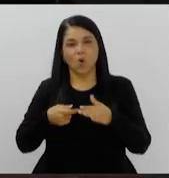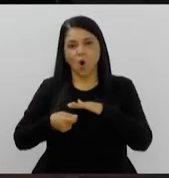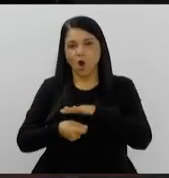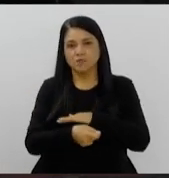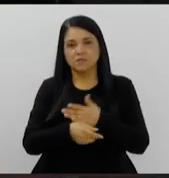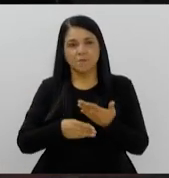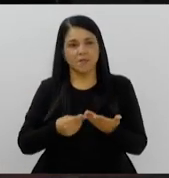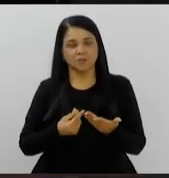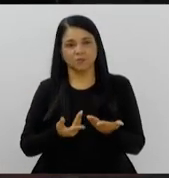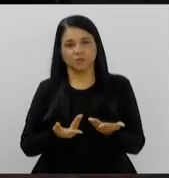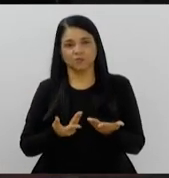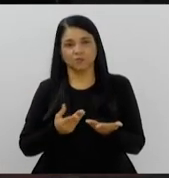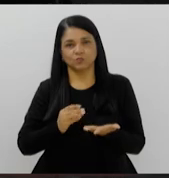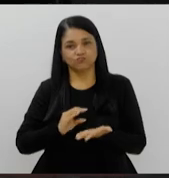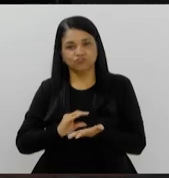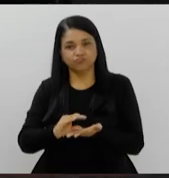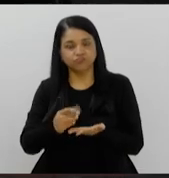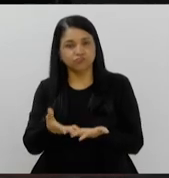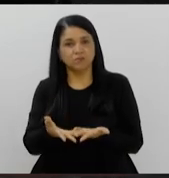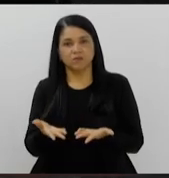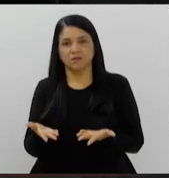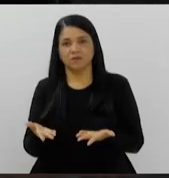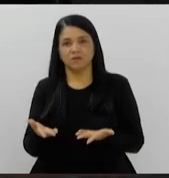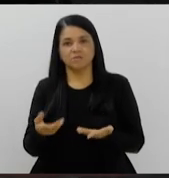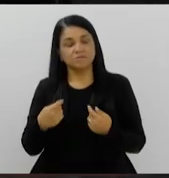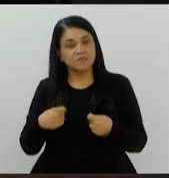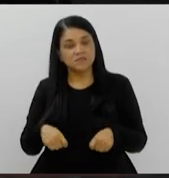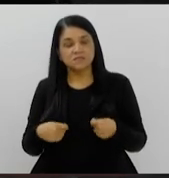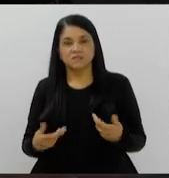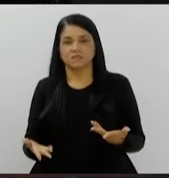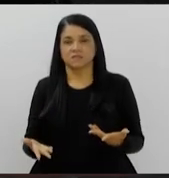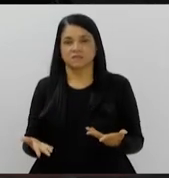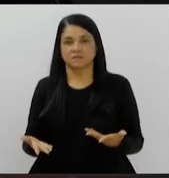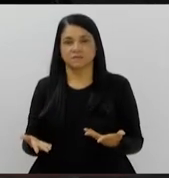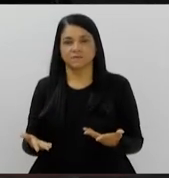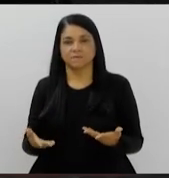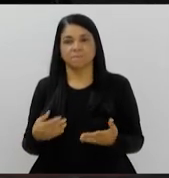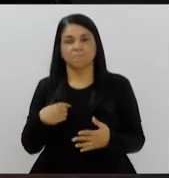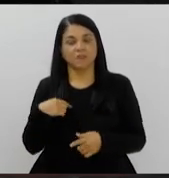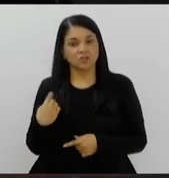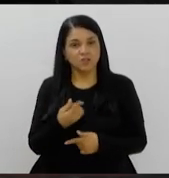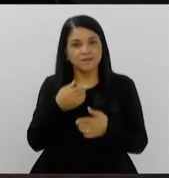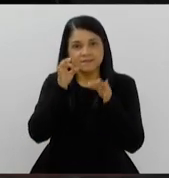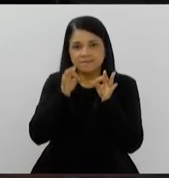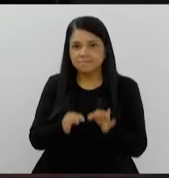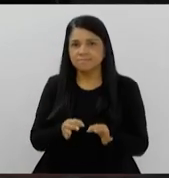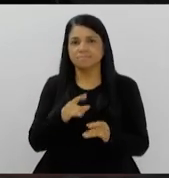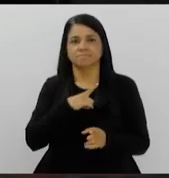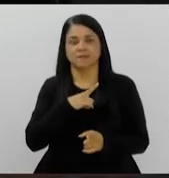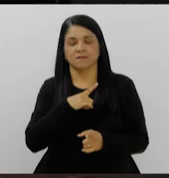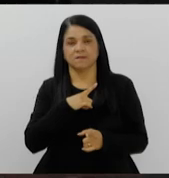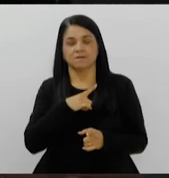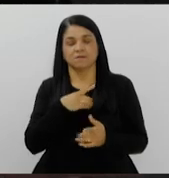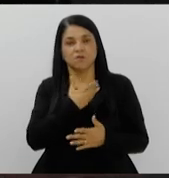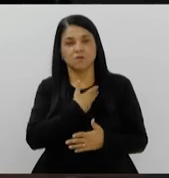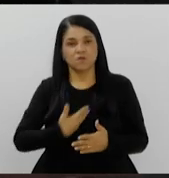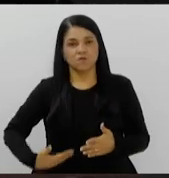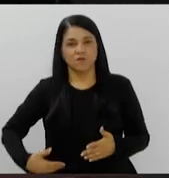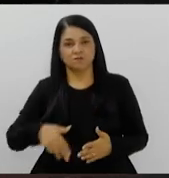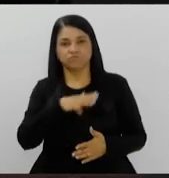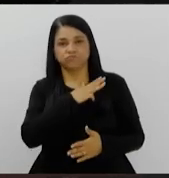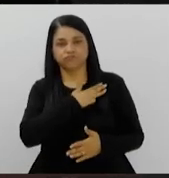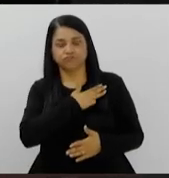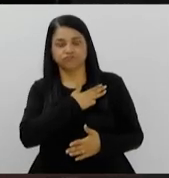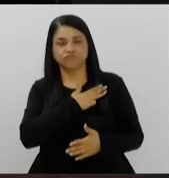faz cócegas no orçamento do Ministério da Saúde. A gente tem certeza de que o governo Lula tem a